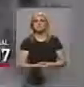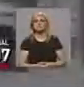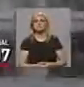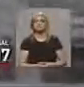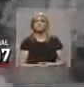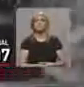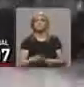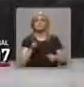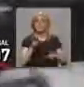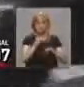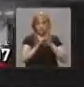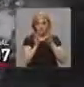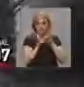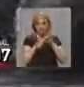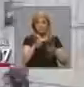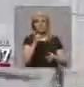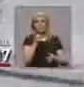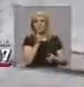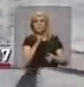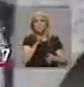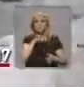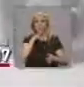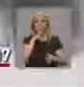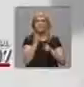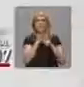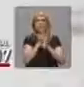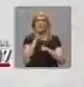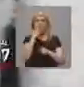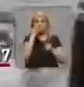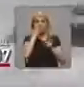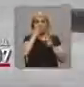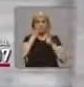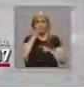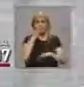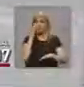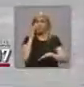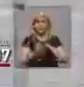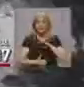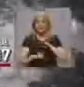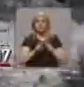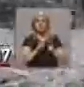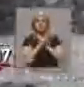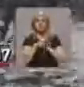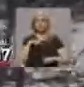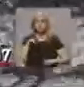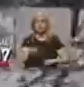confesso. O romance que Bruno escreve vai contando dessa tragédia de muitos que radicalmente transformam Portugal.